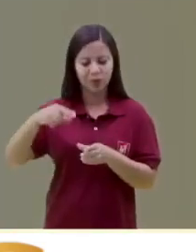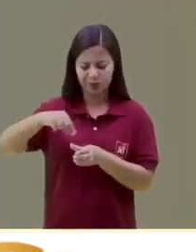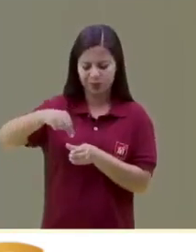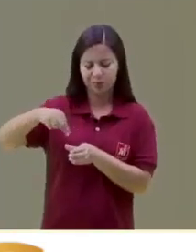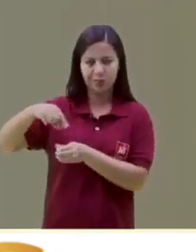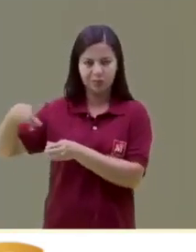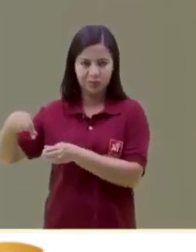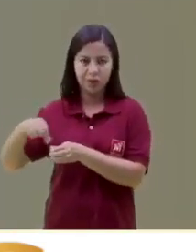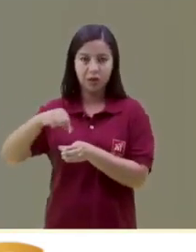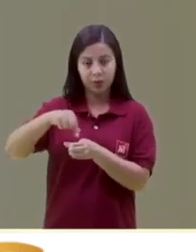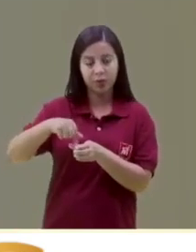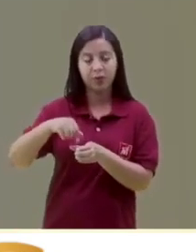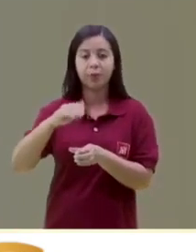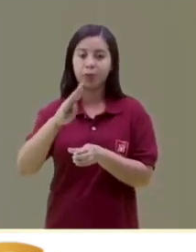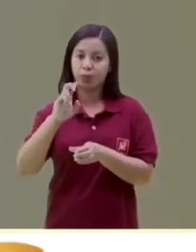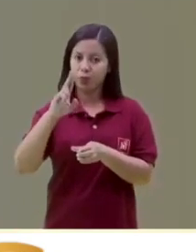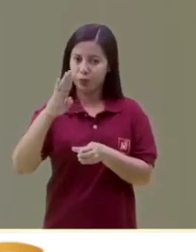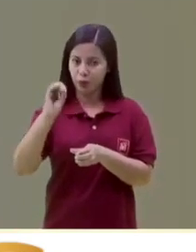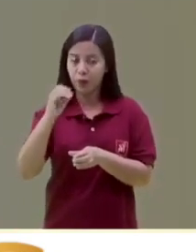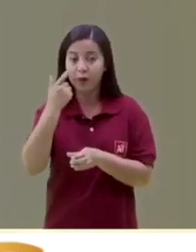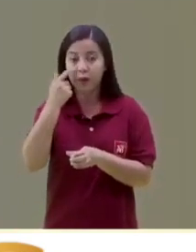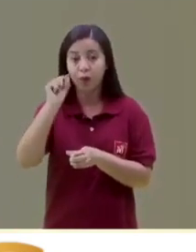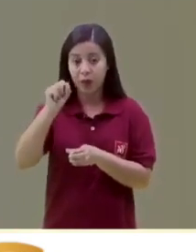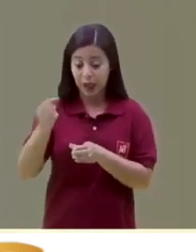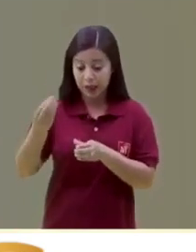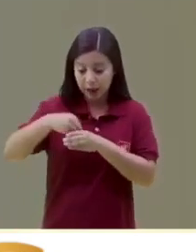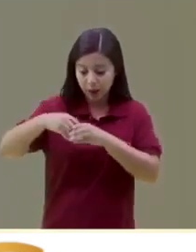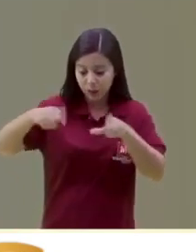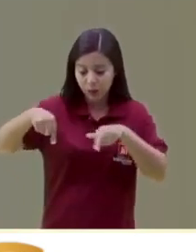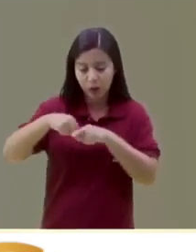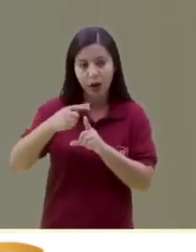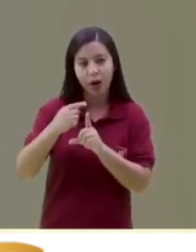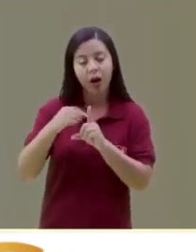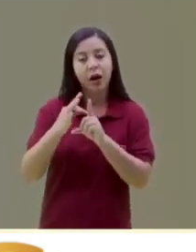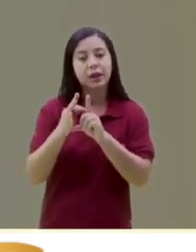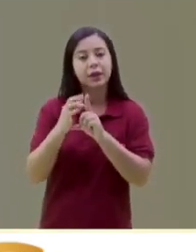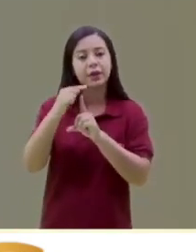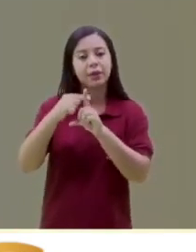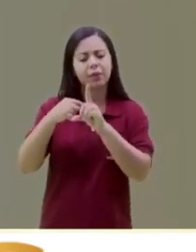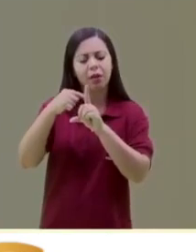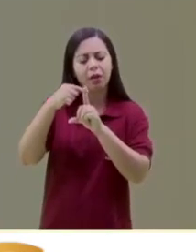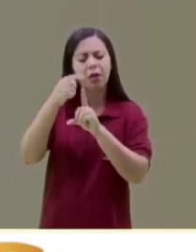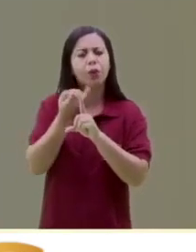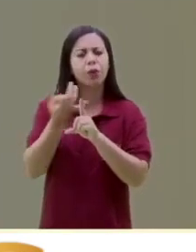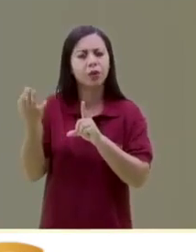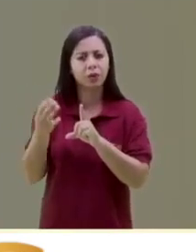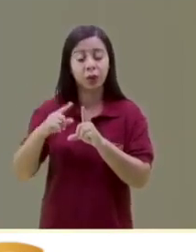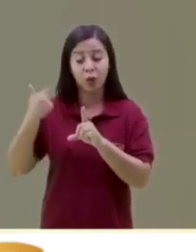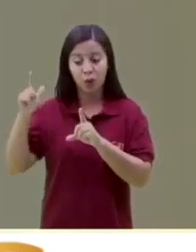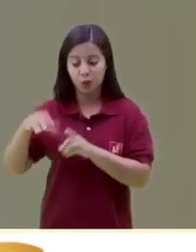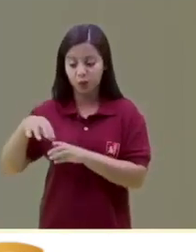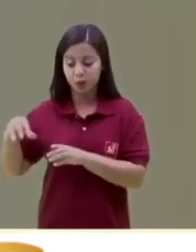Esse bulbo seco mede a temperatura do ambiente, não o calor radiante, ele vai medir a temperatura do ambiente. E o